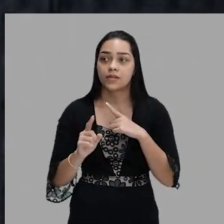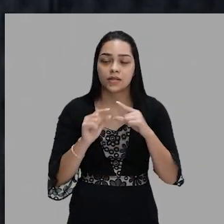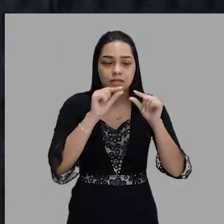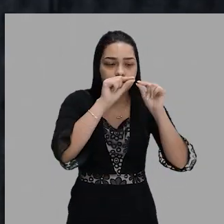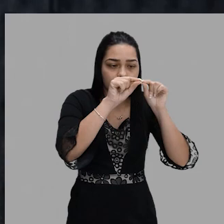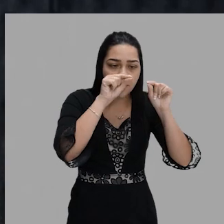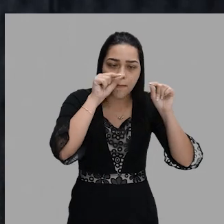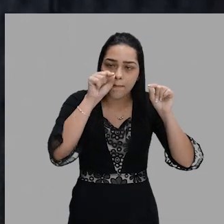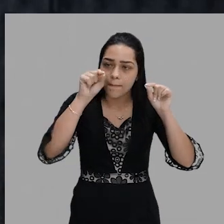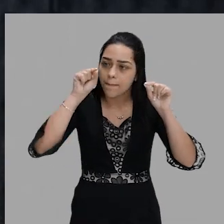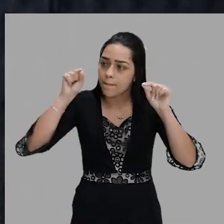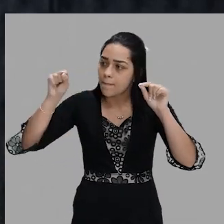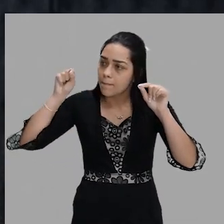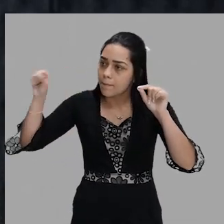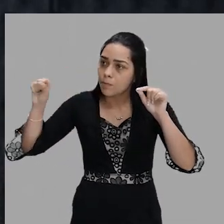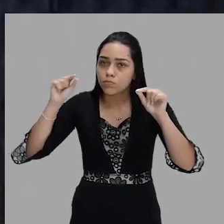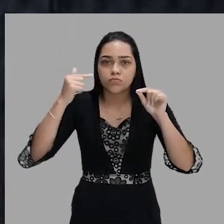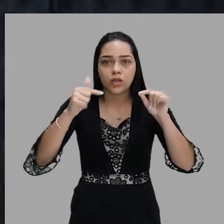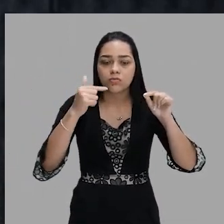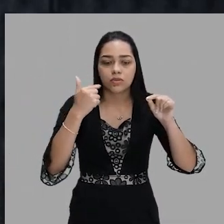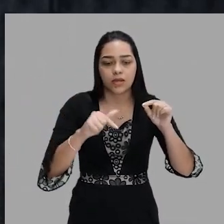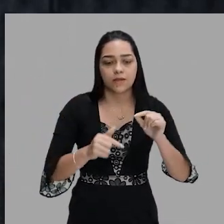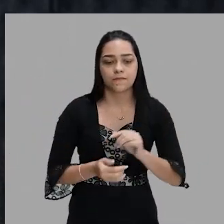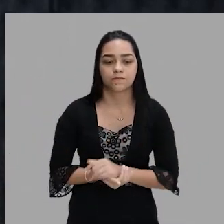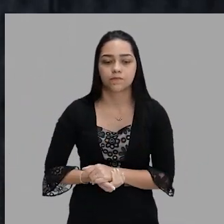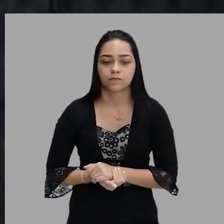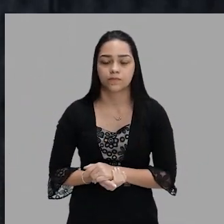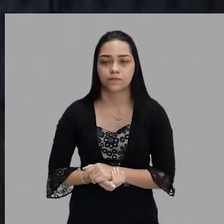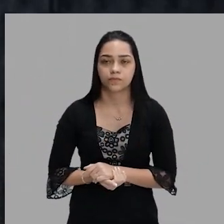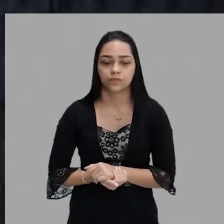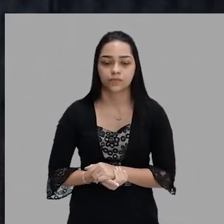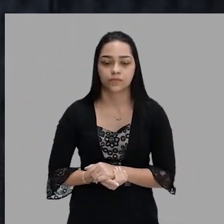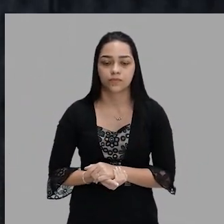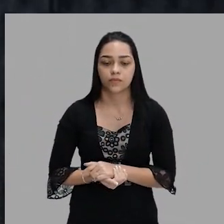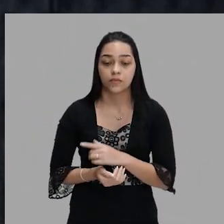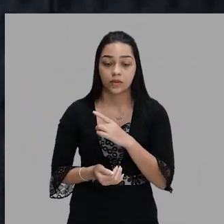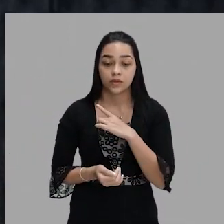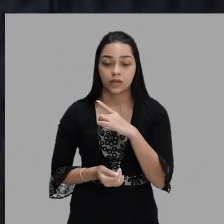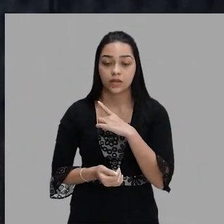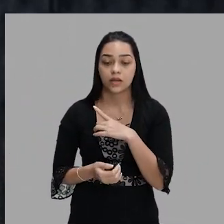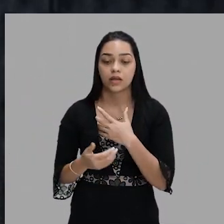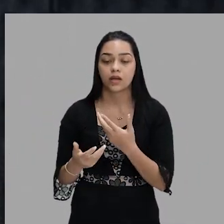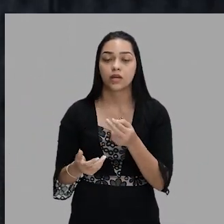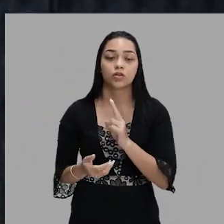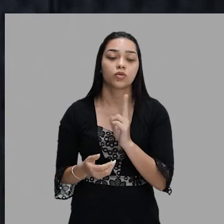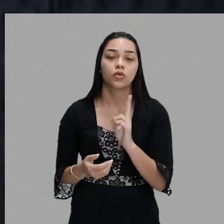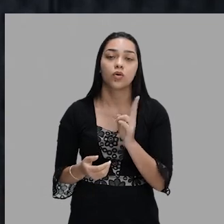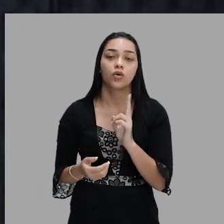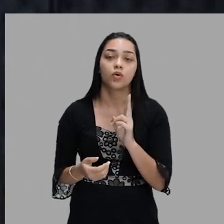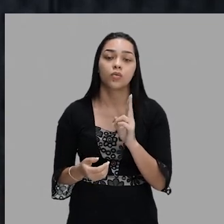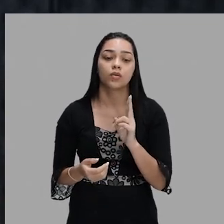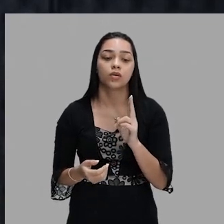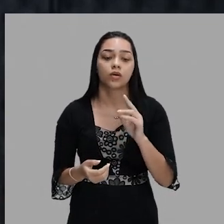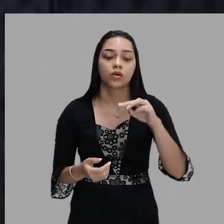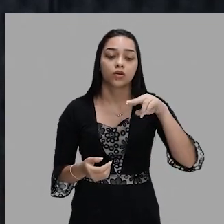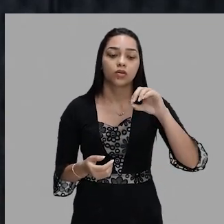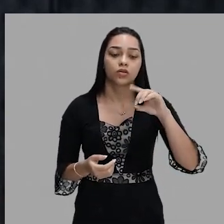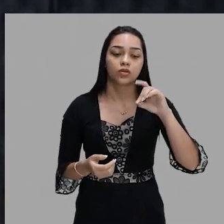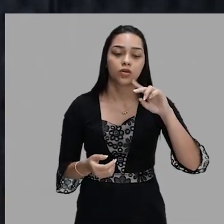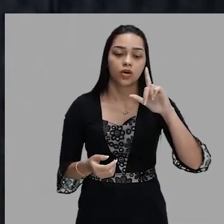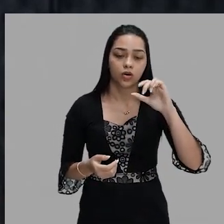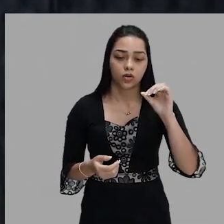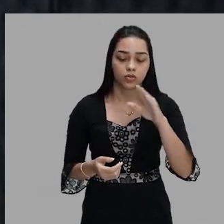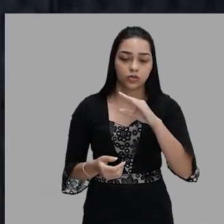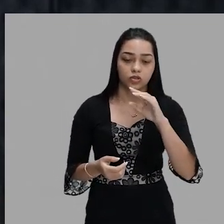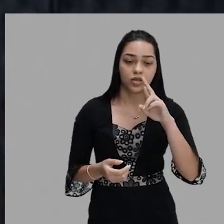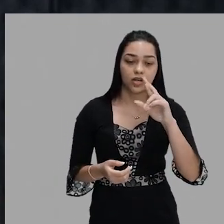esses pontinhos aqui que não tem bainha de mielina. Esses pontinhos aqui a gente chama de nódulo